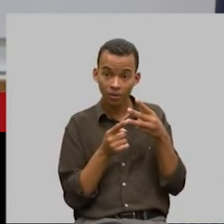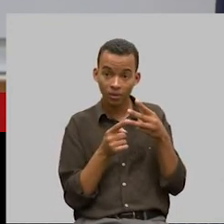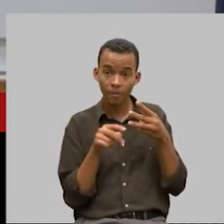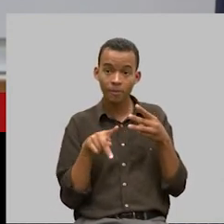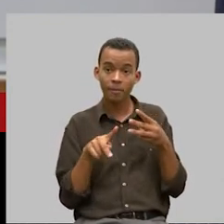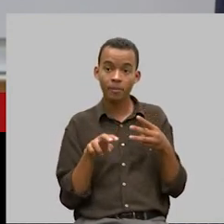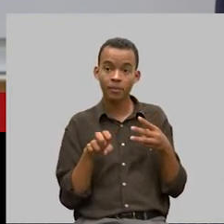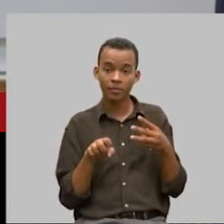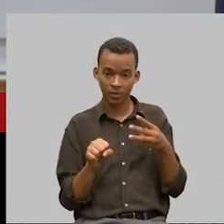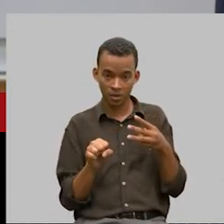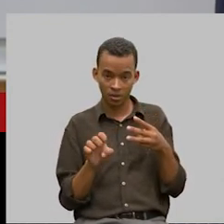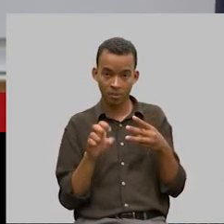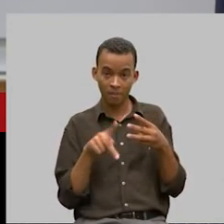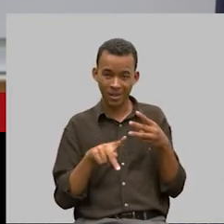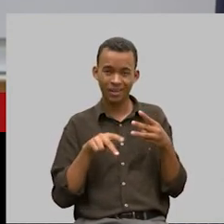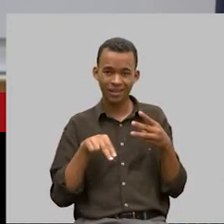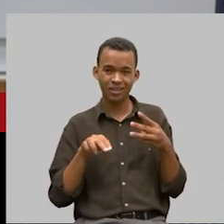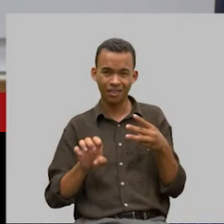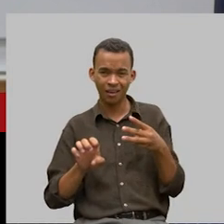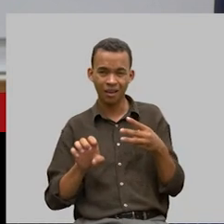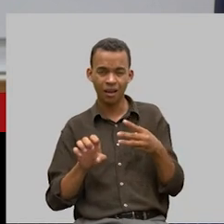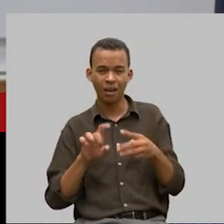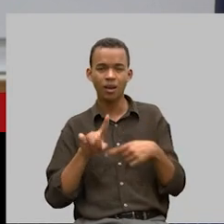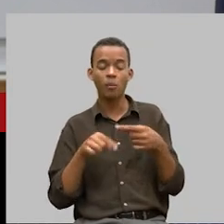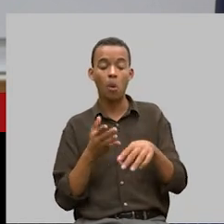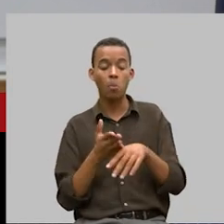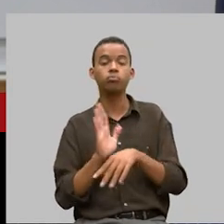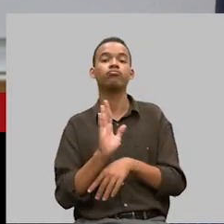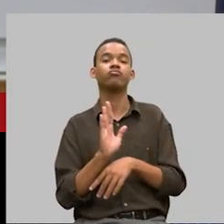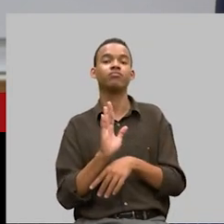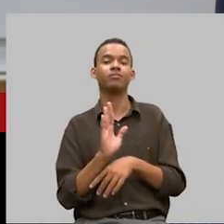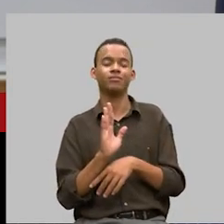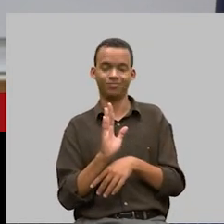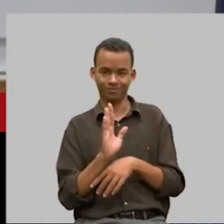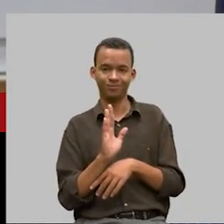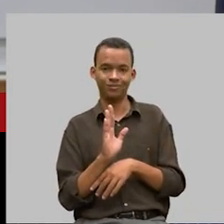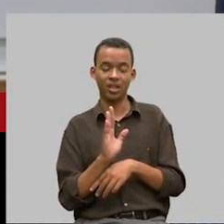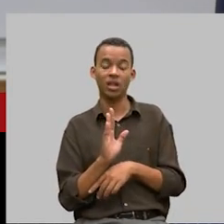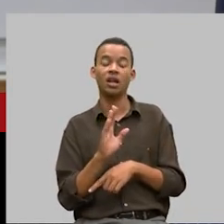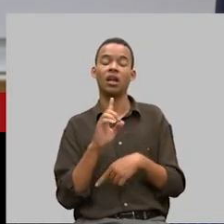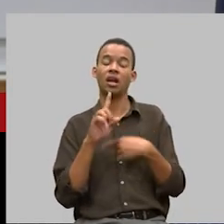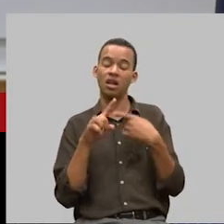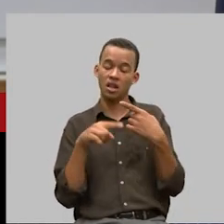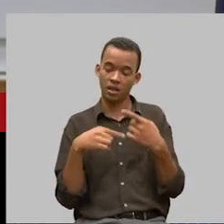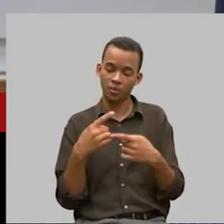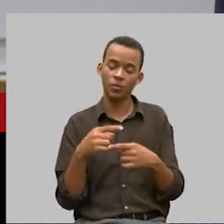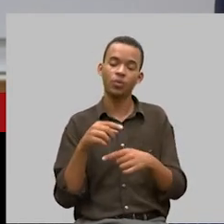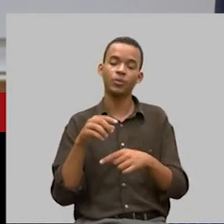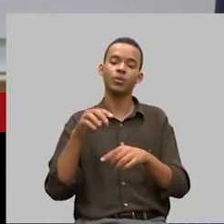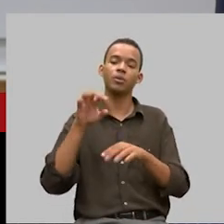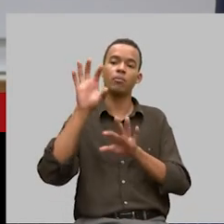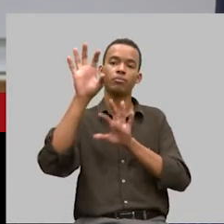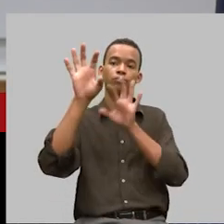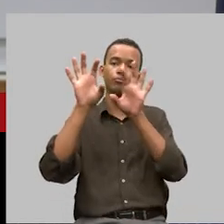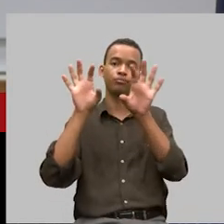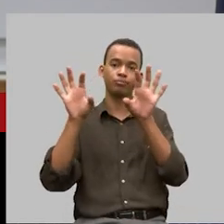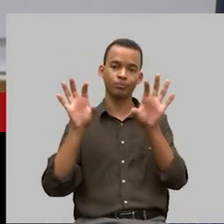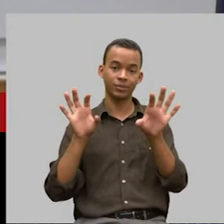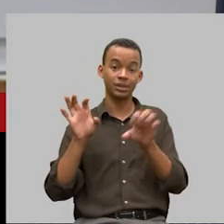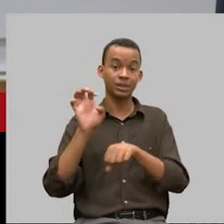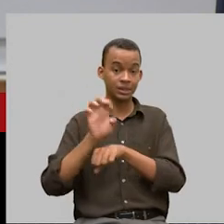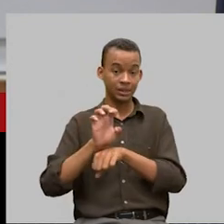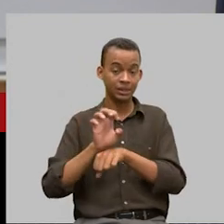educação aí a gente começa a discutir nos estados a partir do Plano Nacional Como é que vão ser os planos